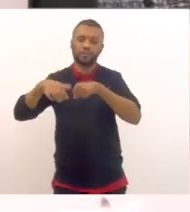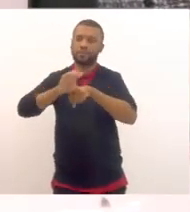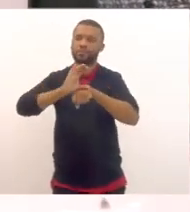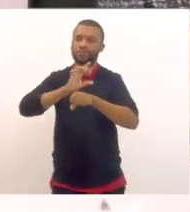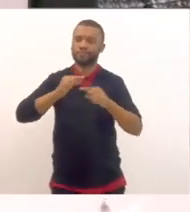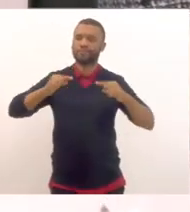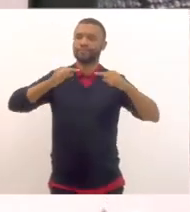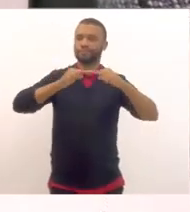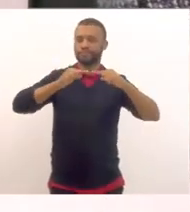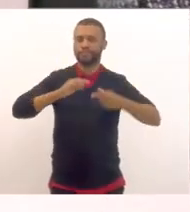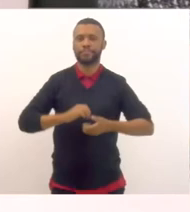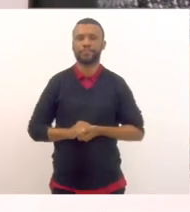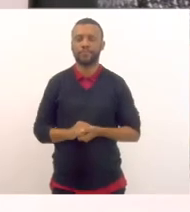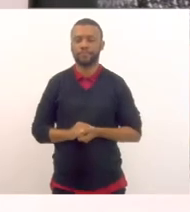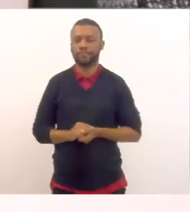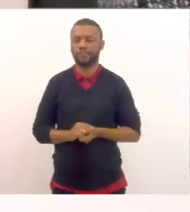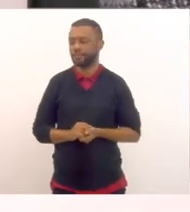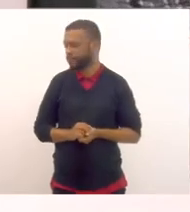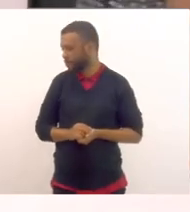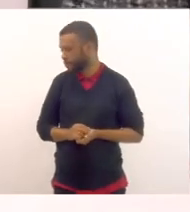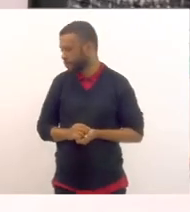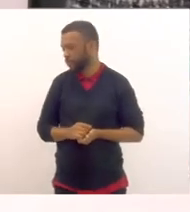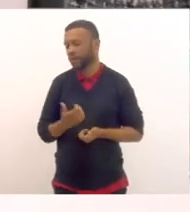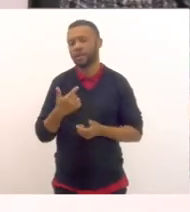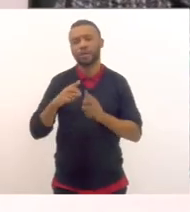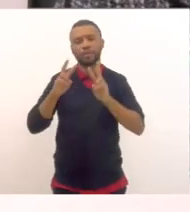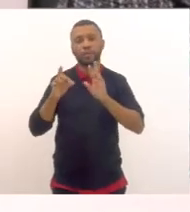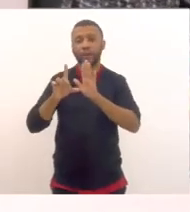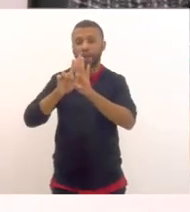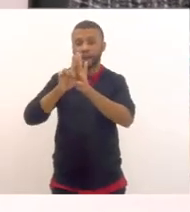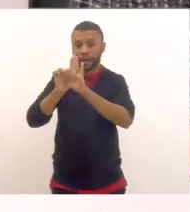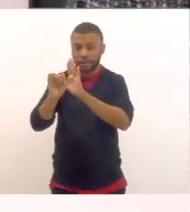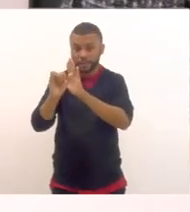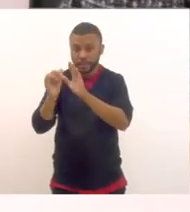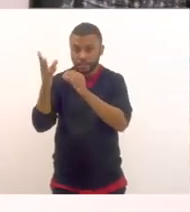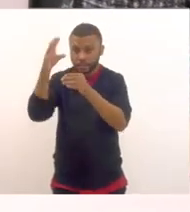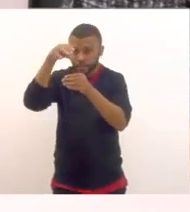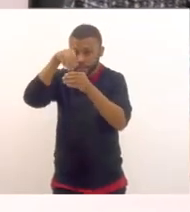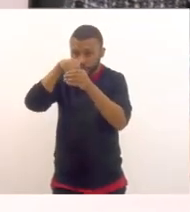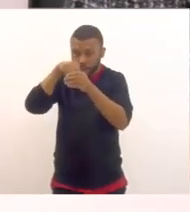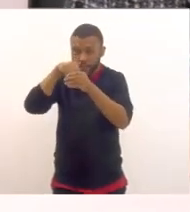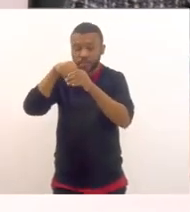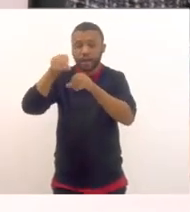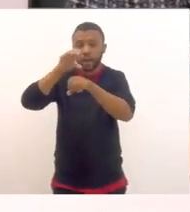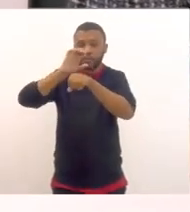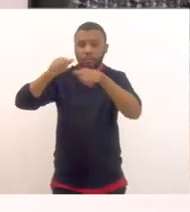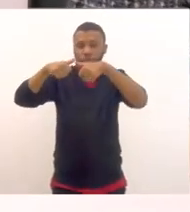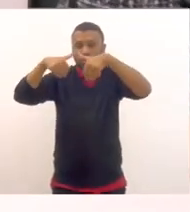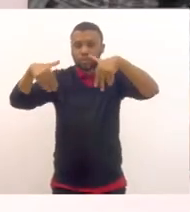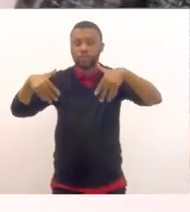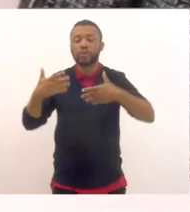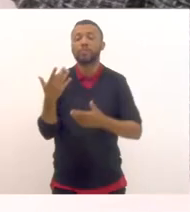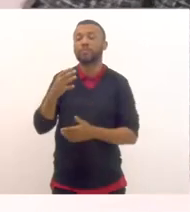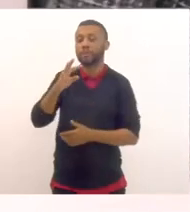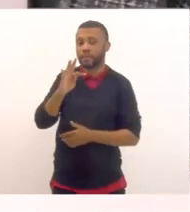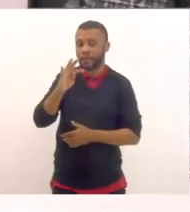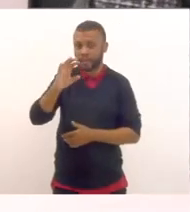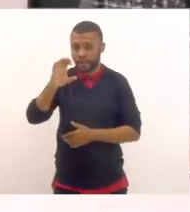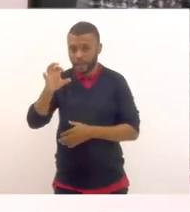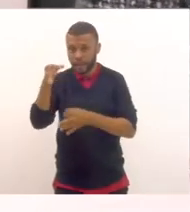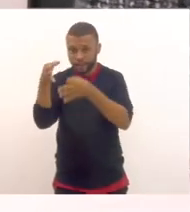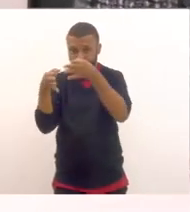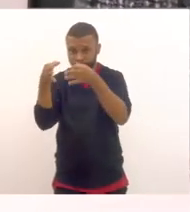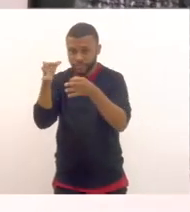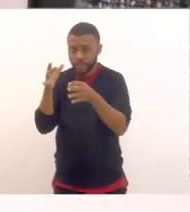e de legislação infraconstitucional que o Tribunal de Contas faça uma